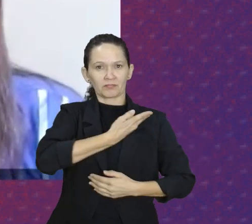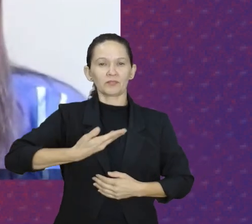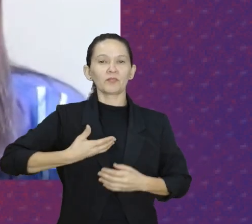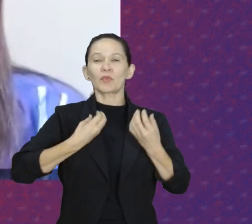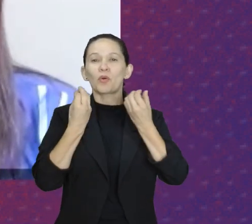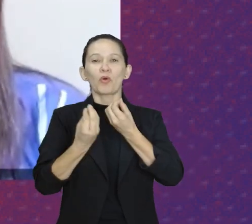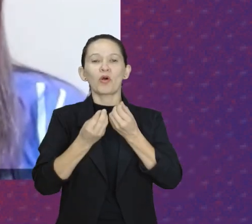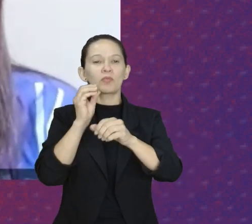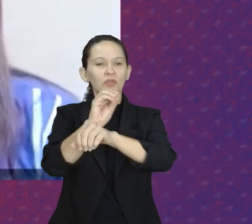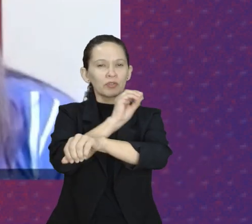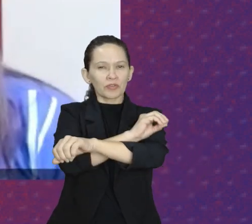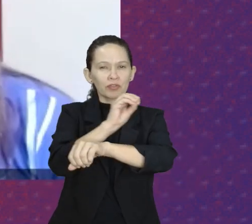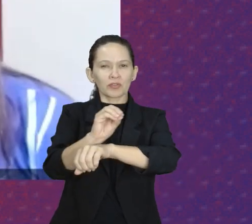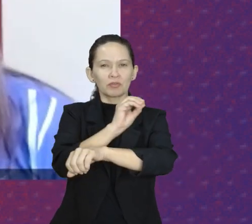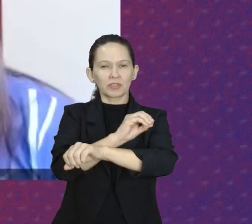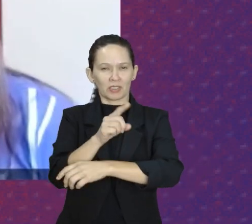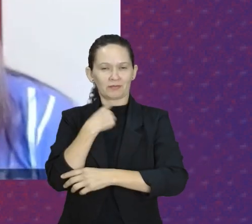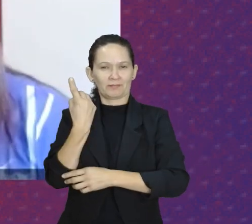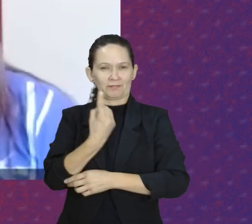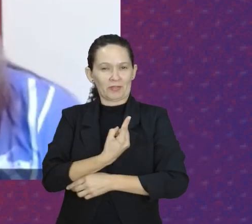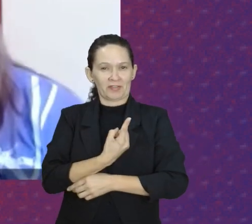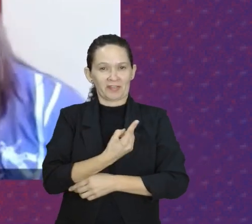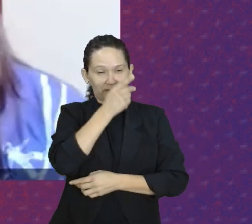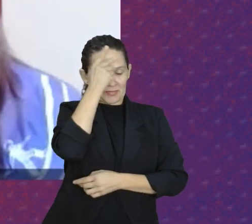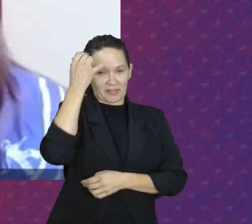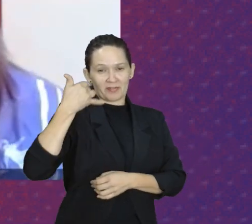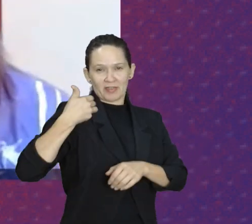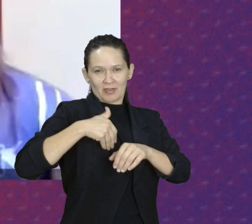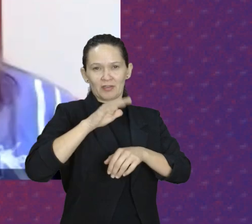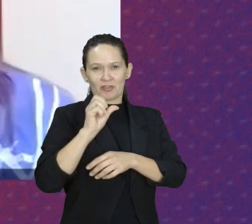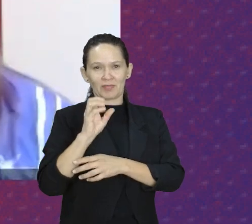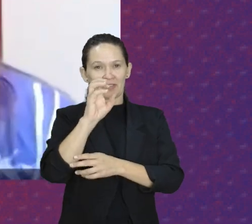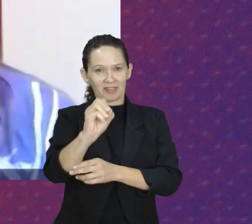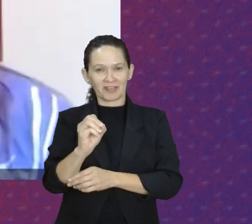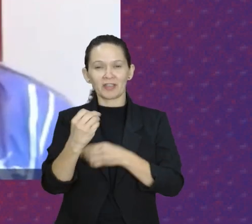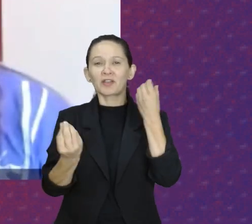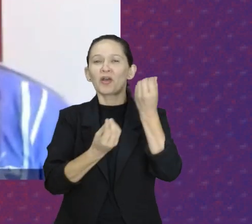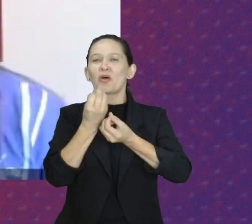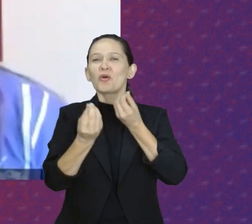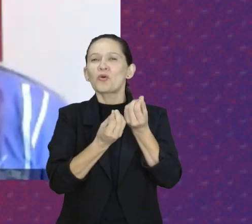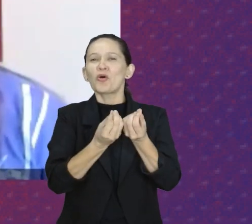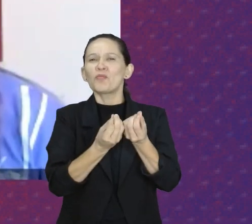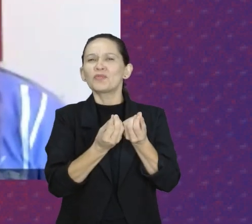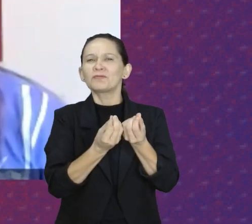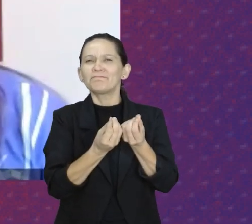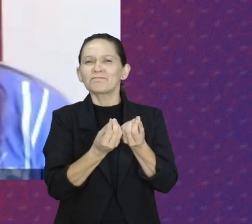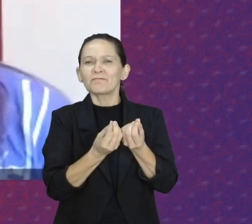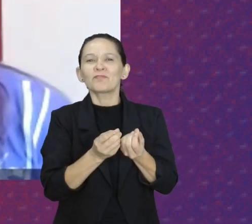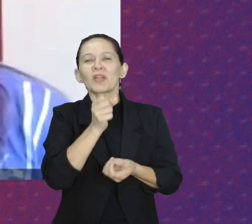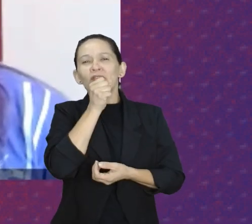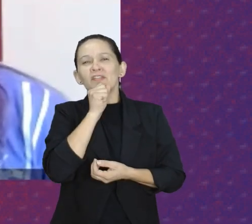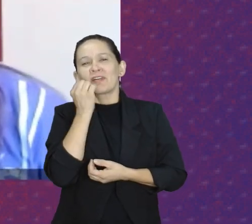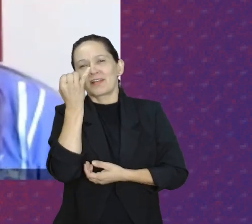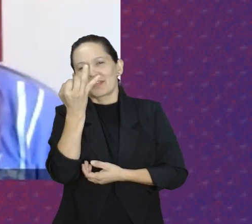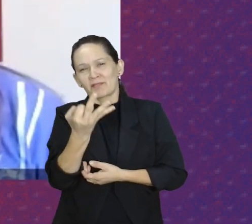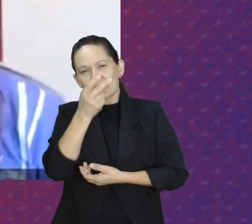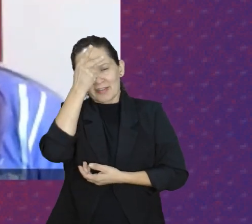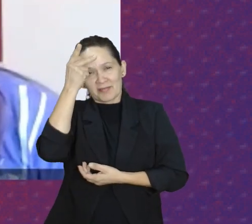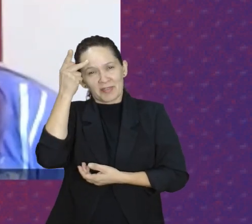de cuidado para os idosos, pensando, inclusive, no que os idosos têm falado sobre